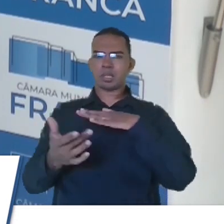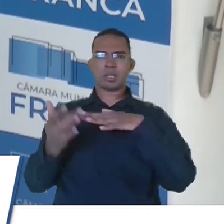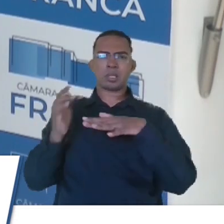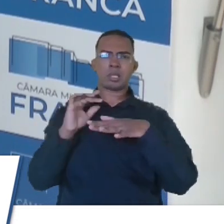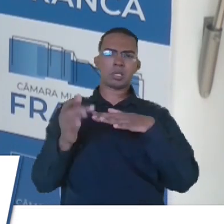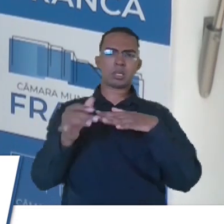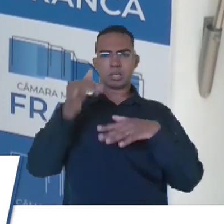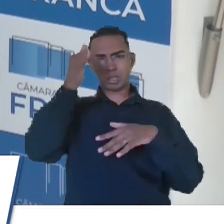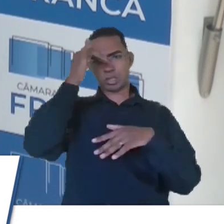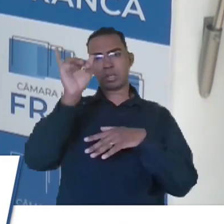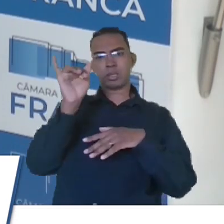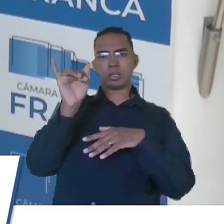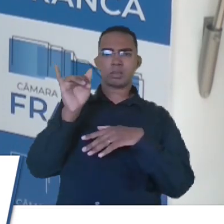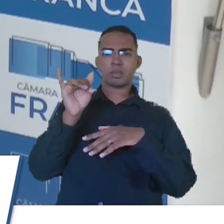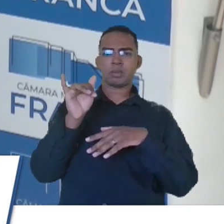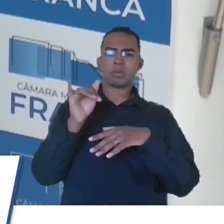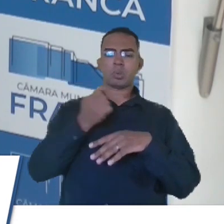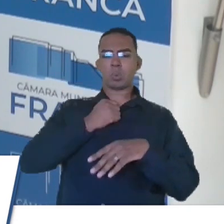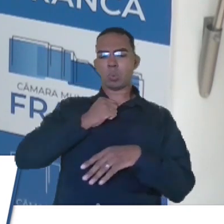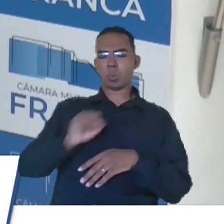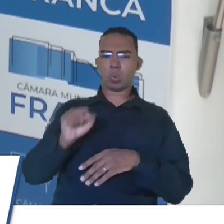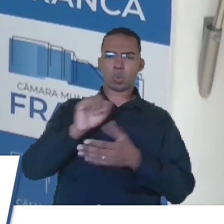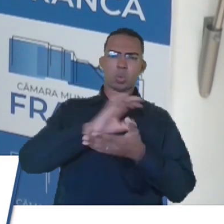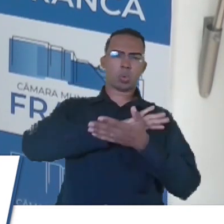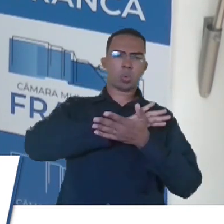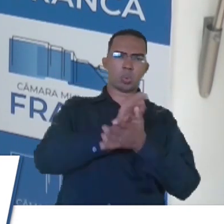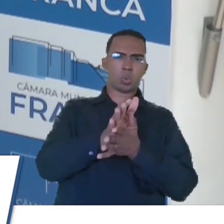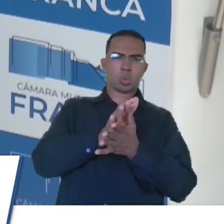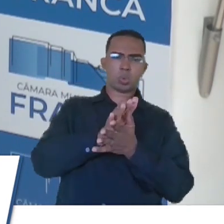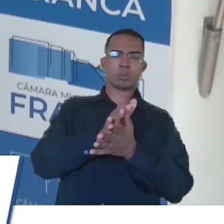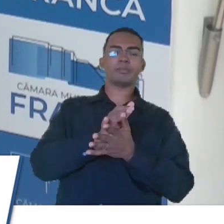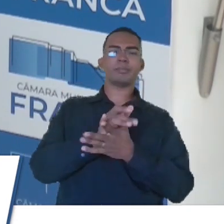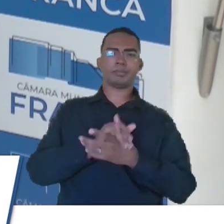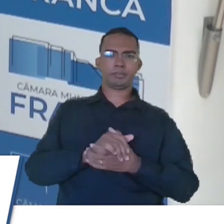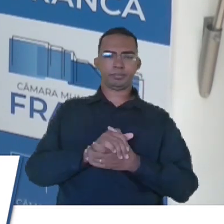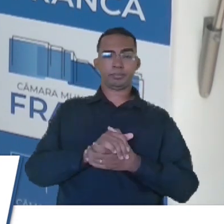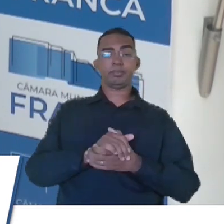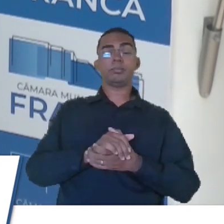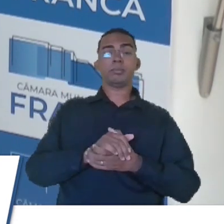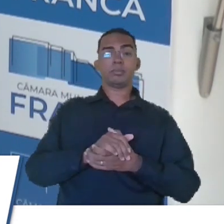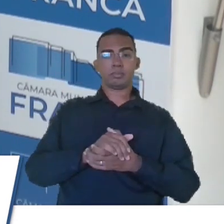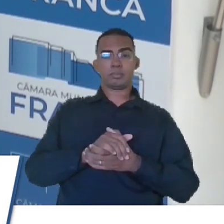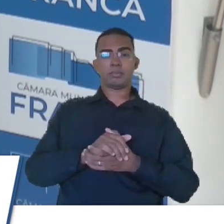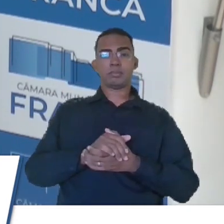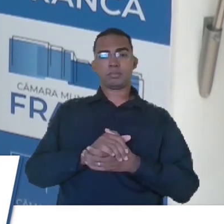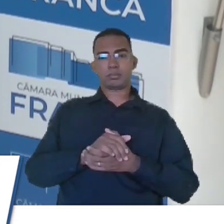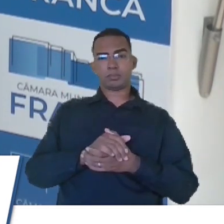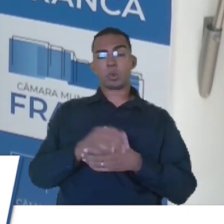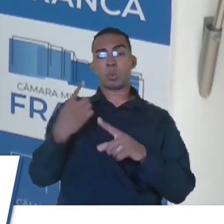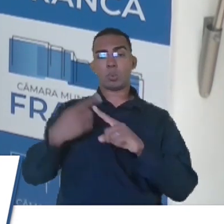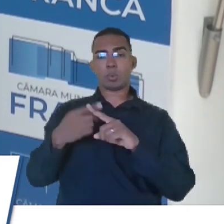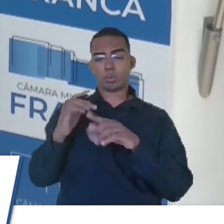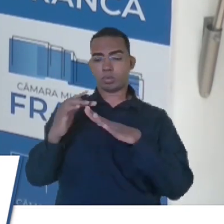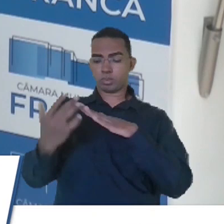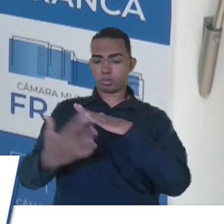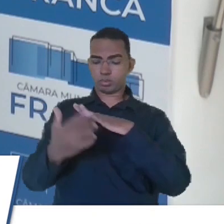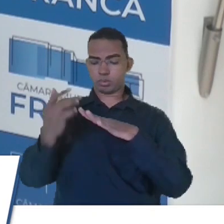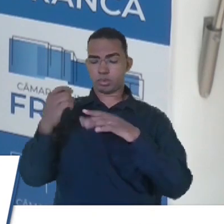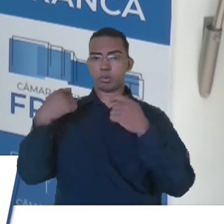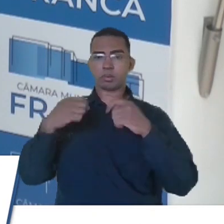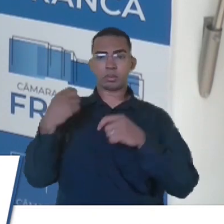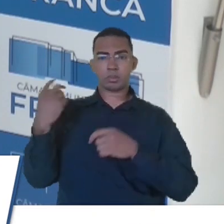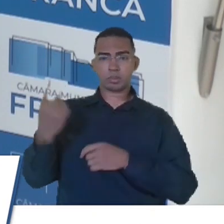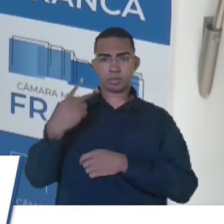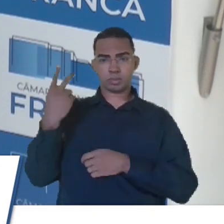combate ao ódio, ao preconceito. Né? E, porque a rede social, a gente tem que valorizar ela